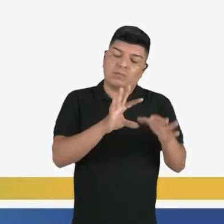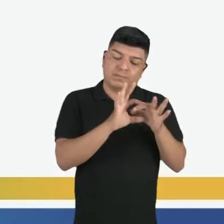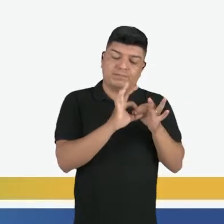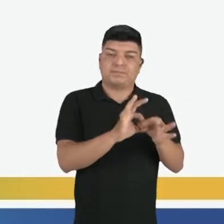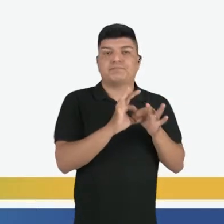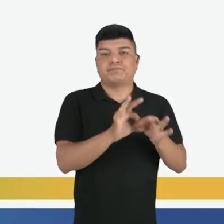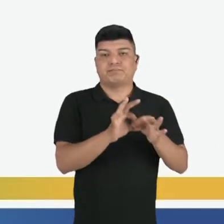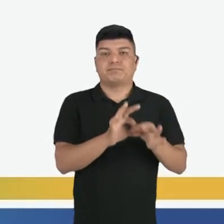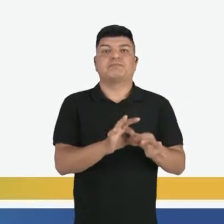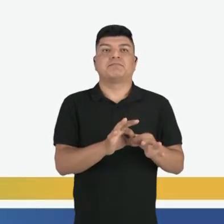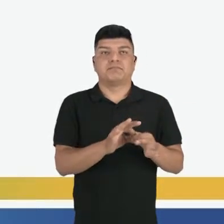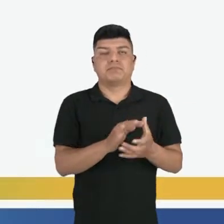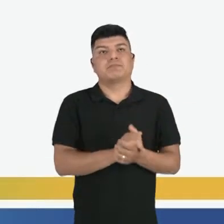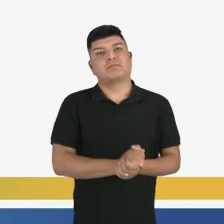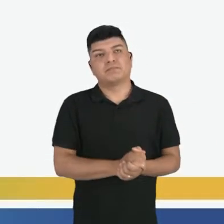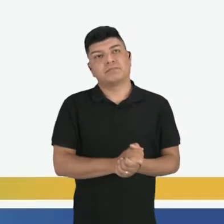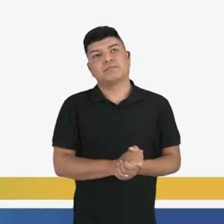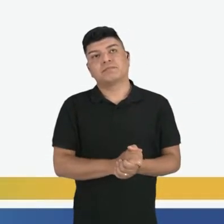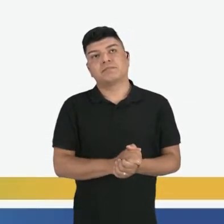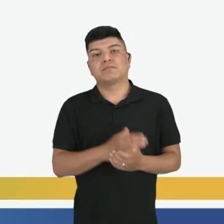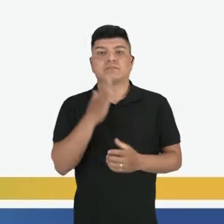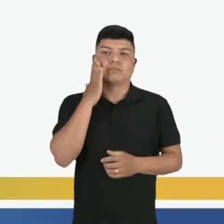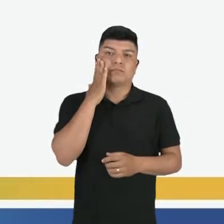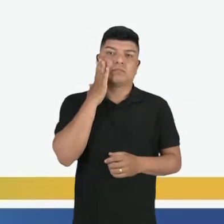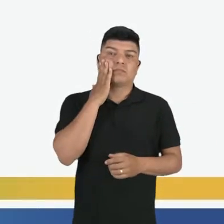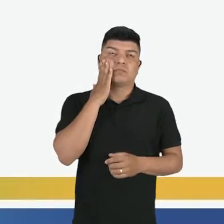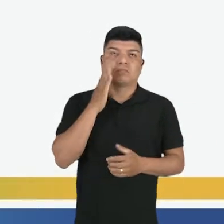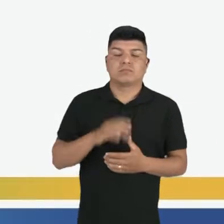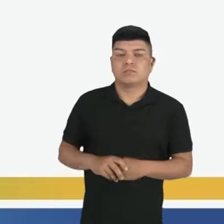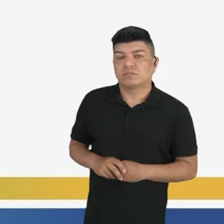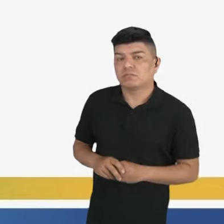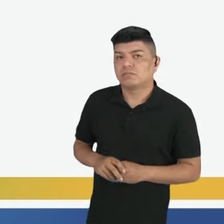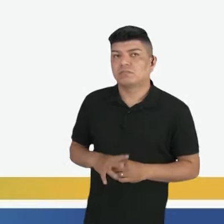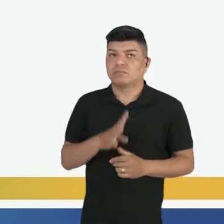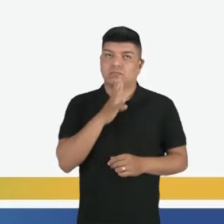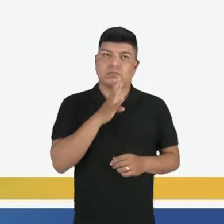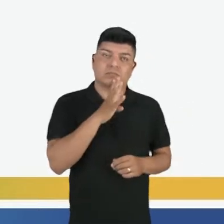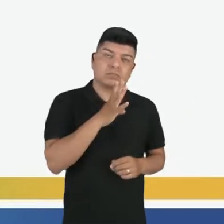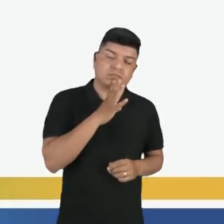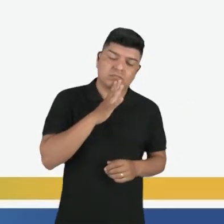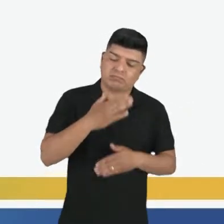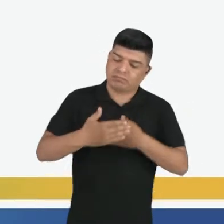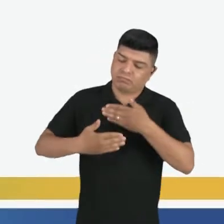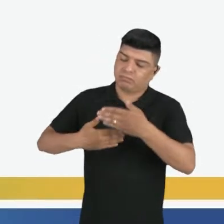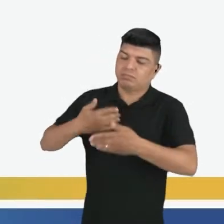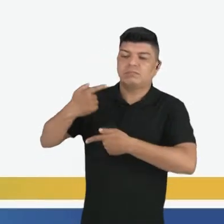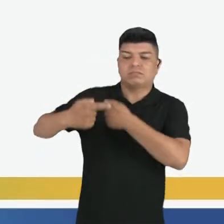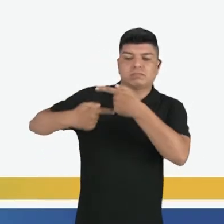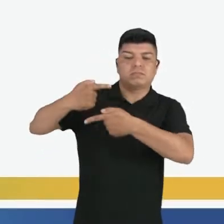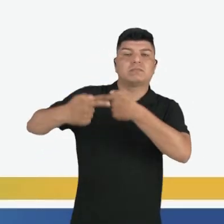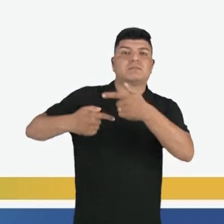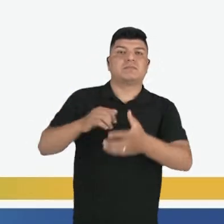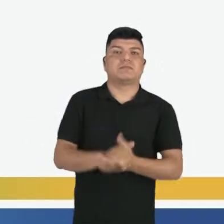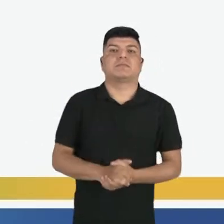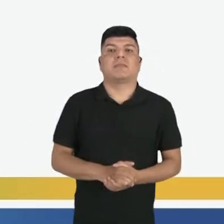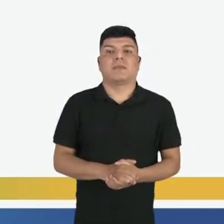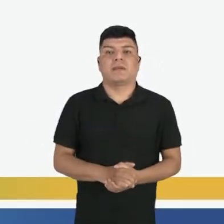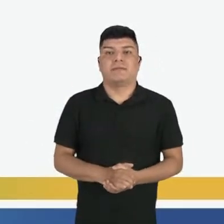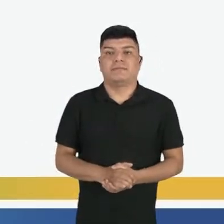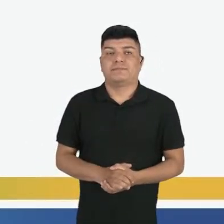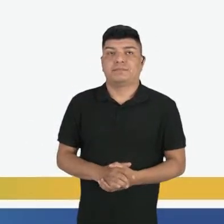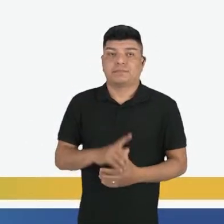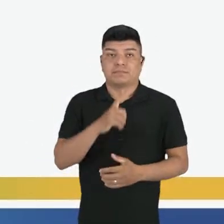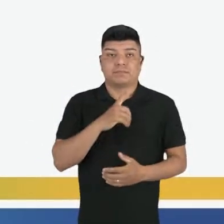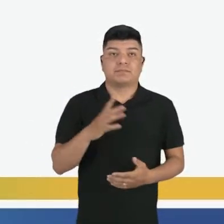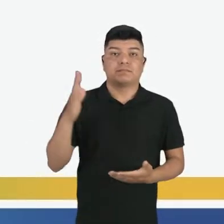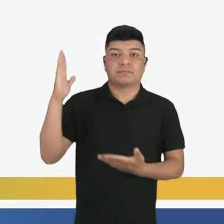ligação muito forte com a questão dos saberes, esses conhecimentos que perpassam de uma geração a outra. Então temos